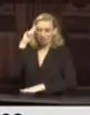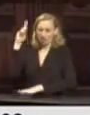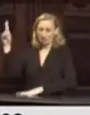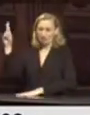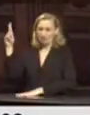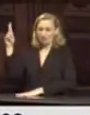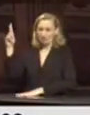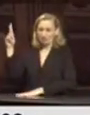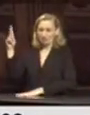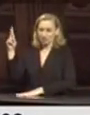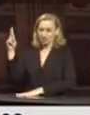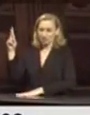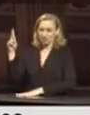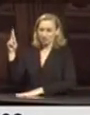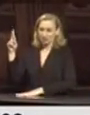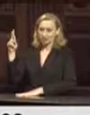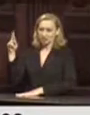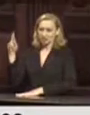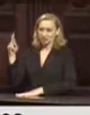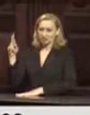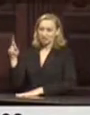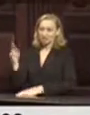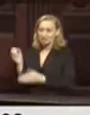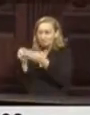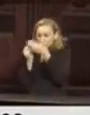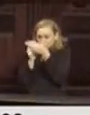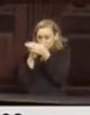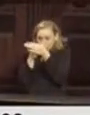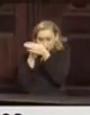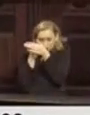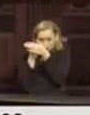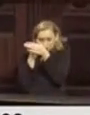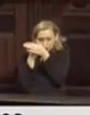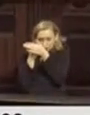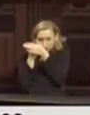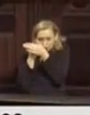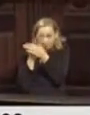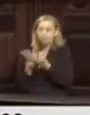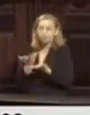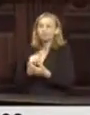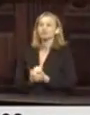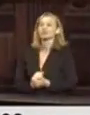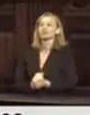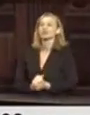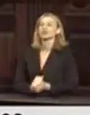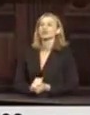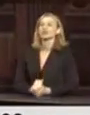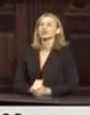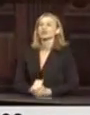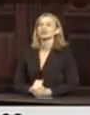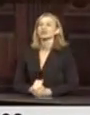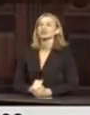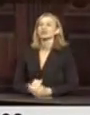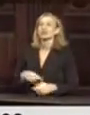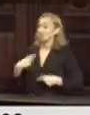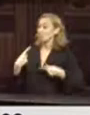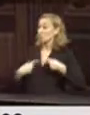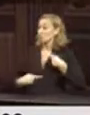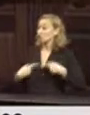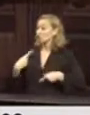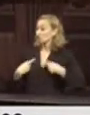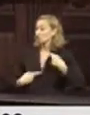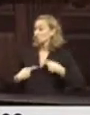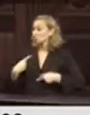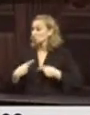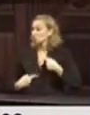e aqueles que estão mancomunados com essas cabeças coroadas, quer seja na política,